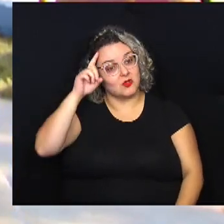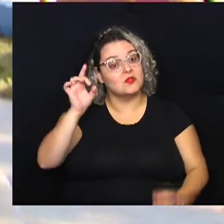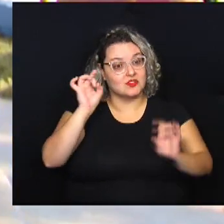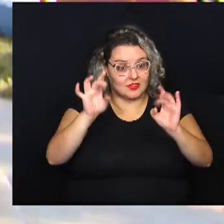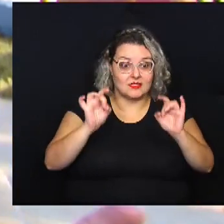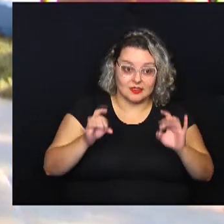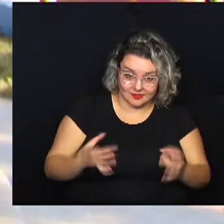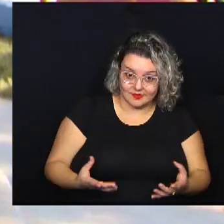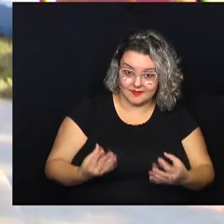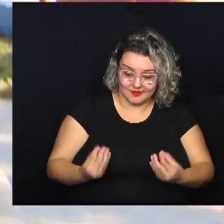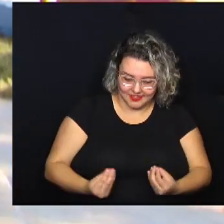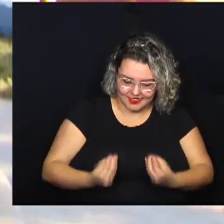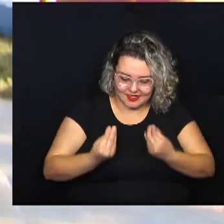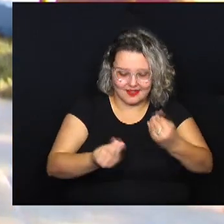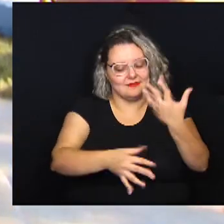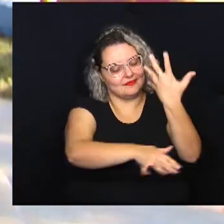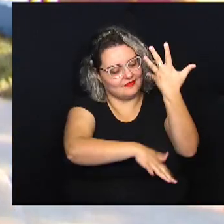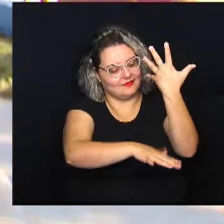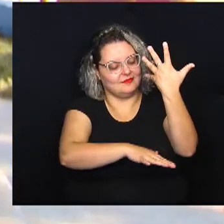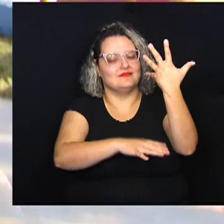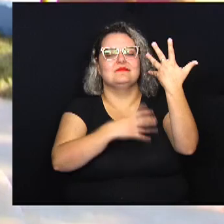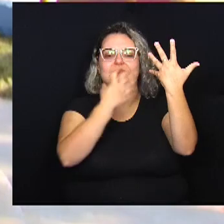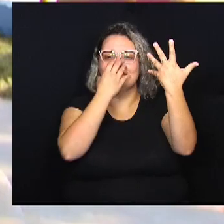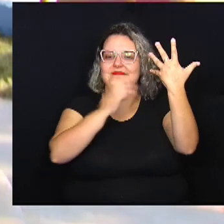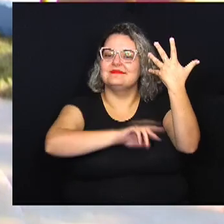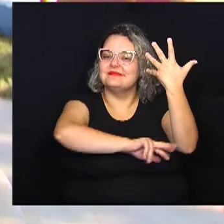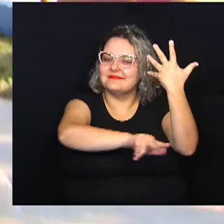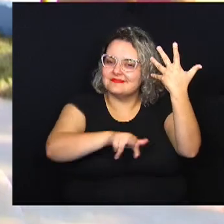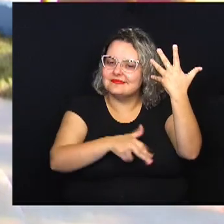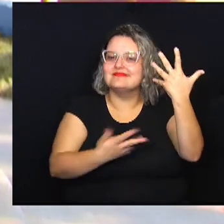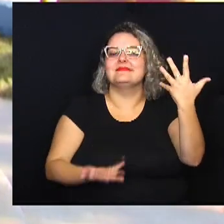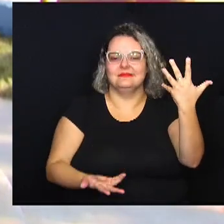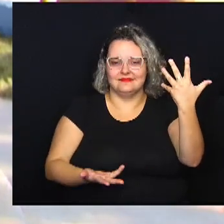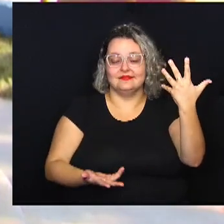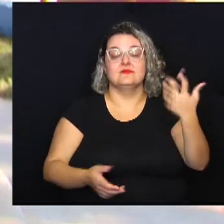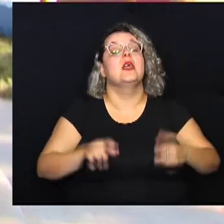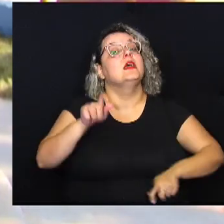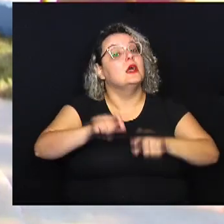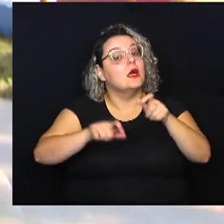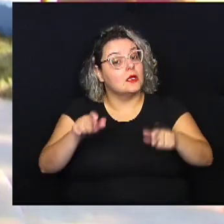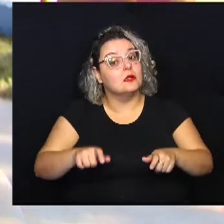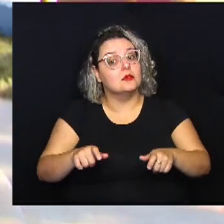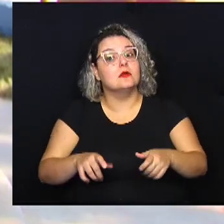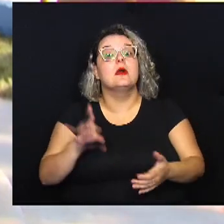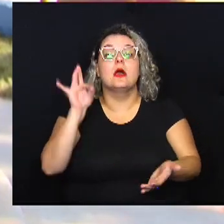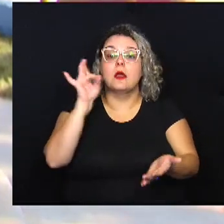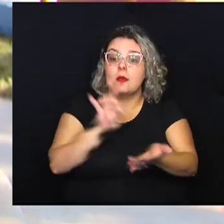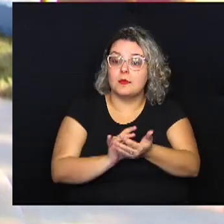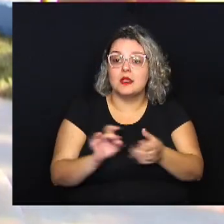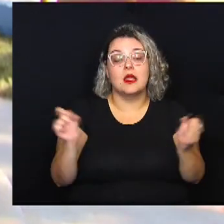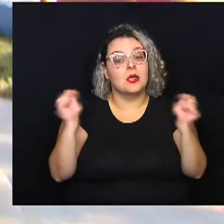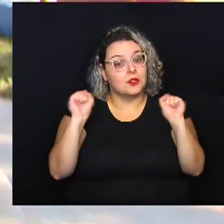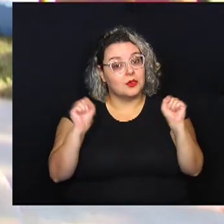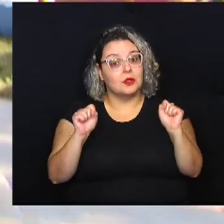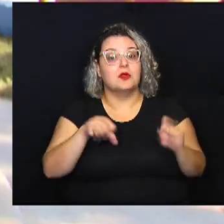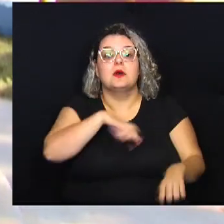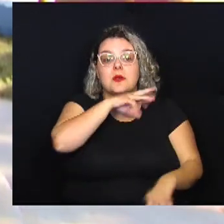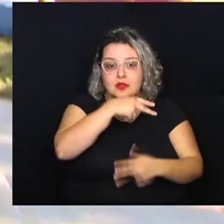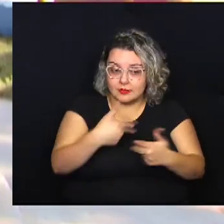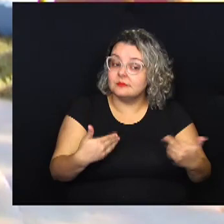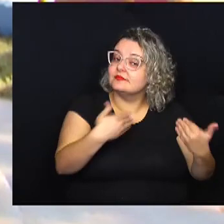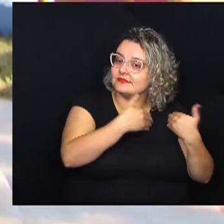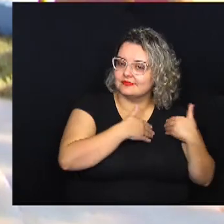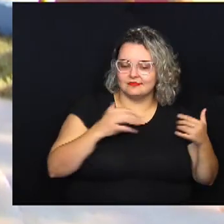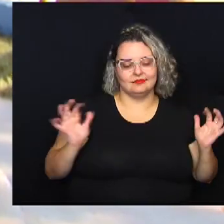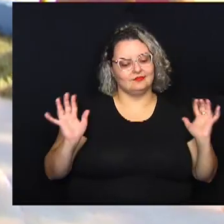para entregar esse parcão aqui do Jardim Nova Europa, onde as pessoas que realmente gostam de animais, os seus tutores